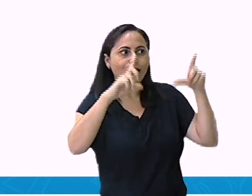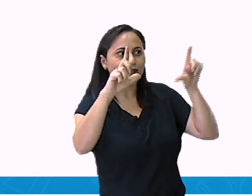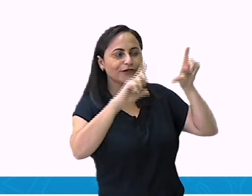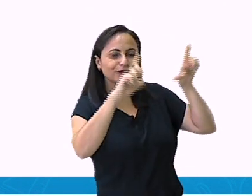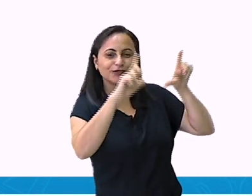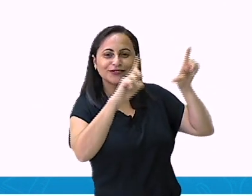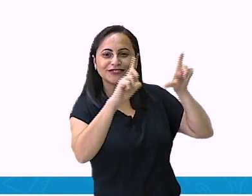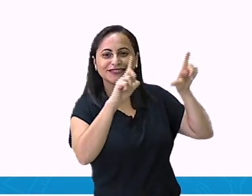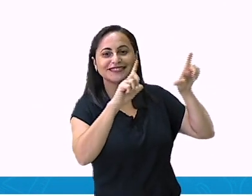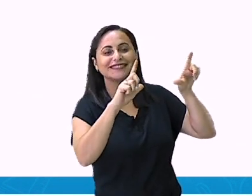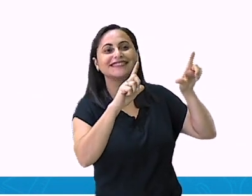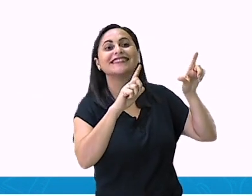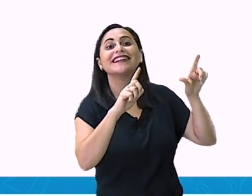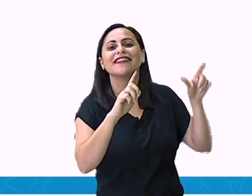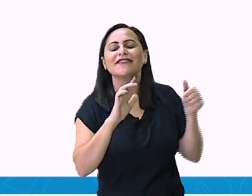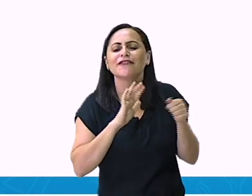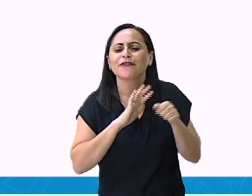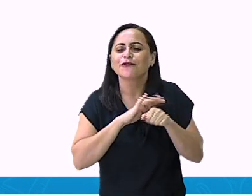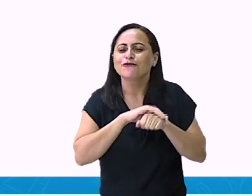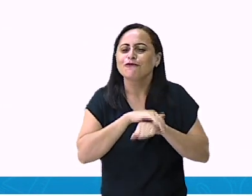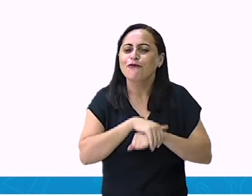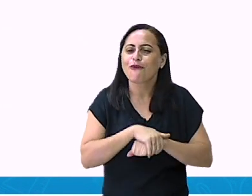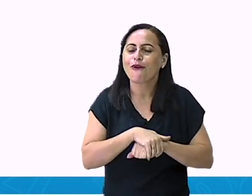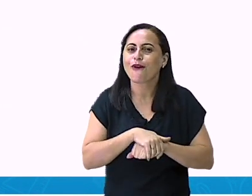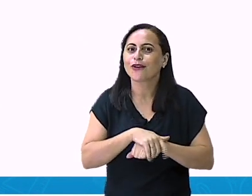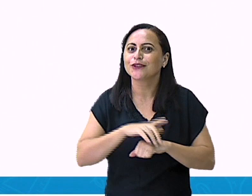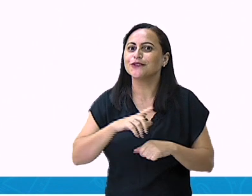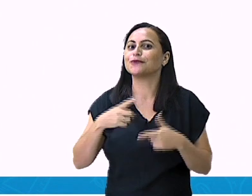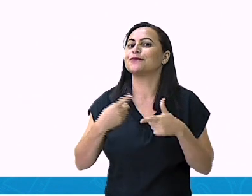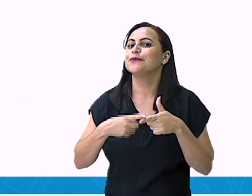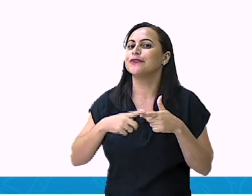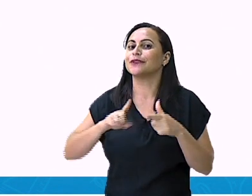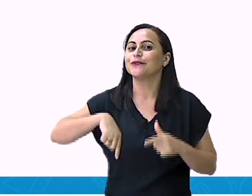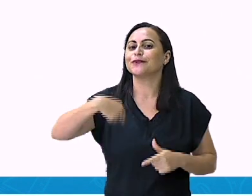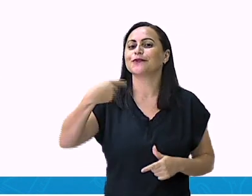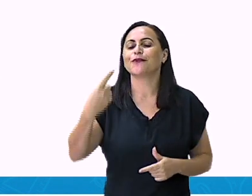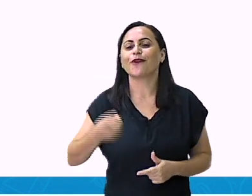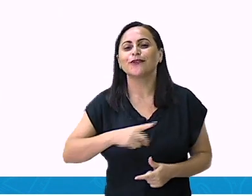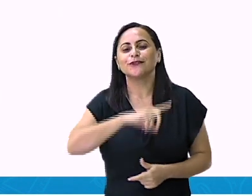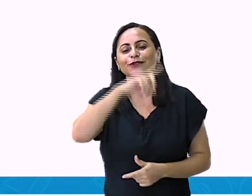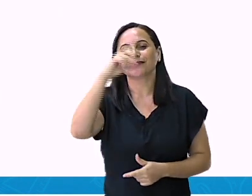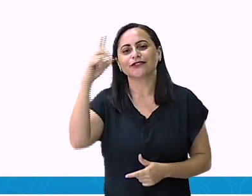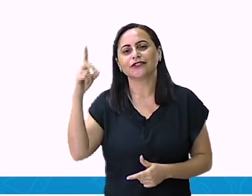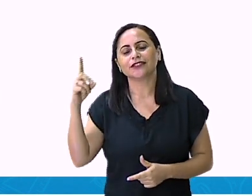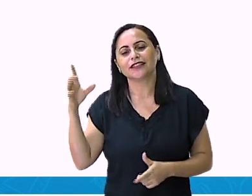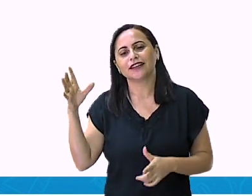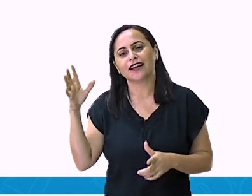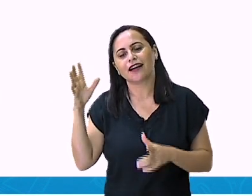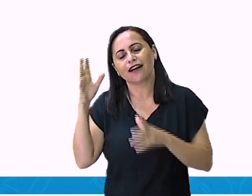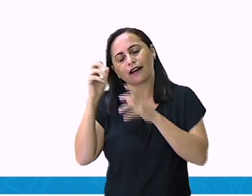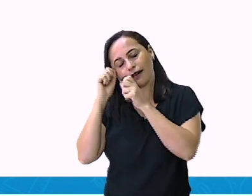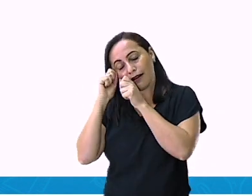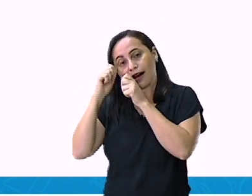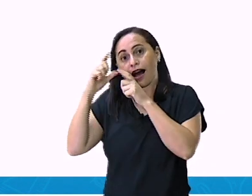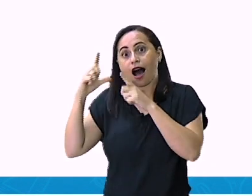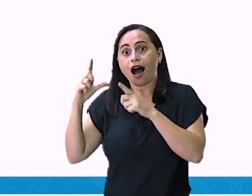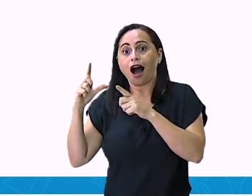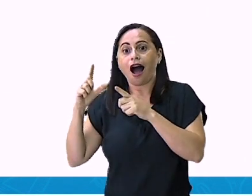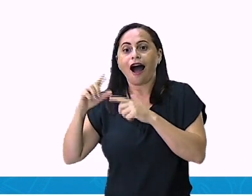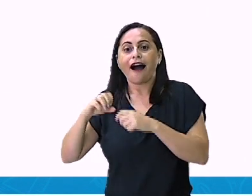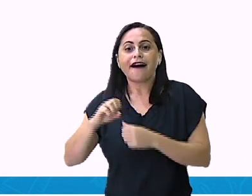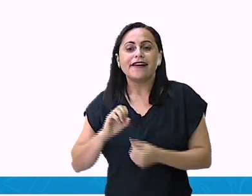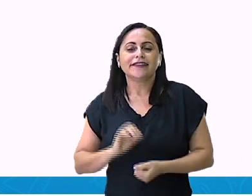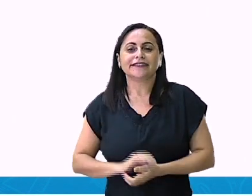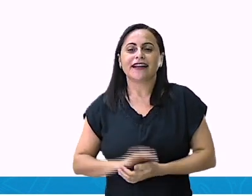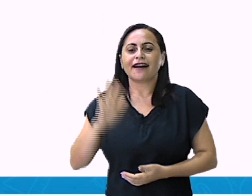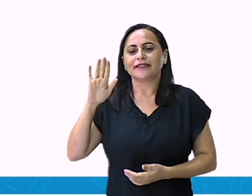até tarde da noite. Sim, porque no outro dia eu posso acordar bem tarde. E o outro dia,